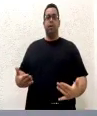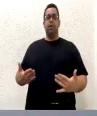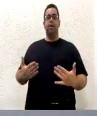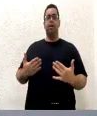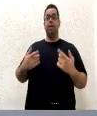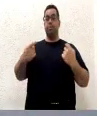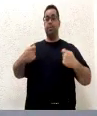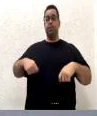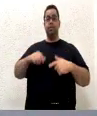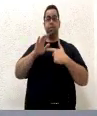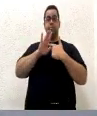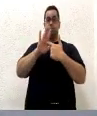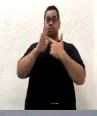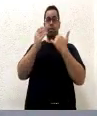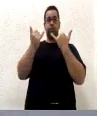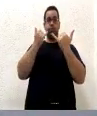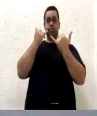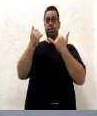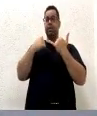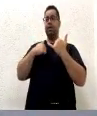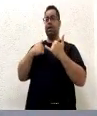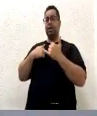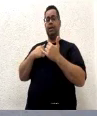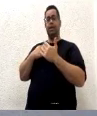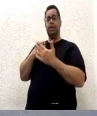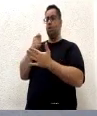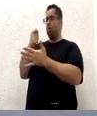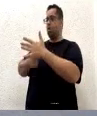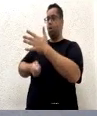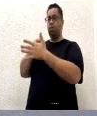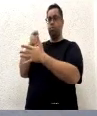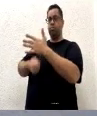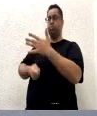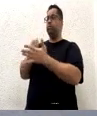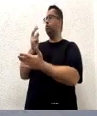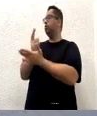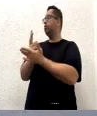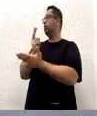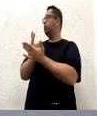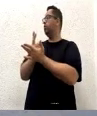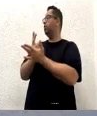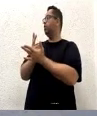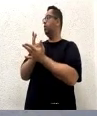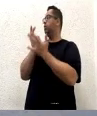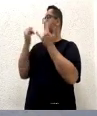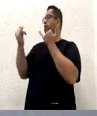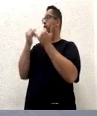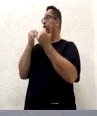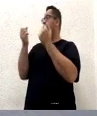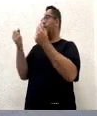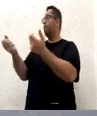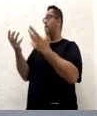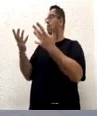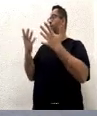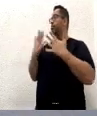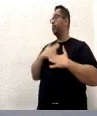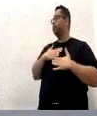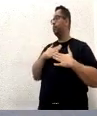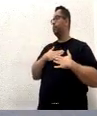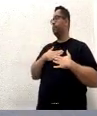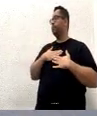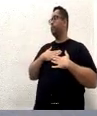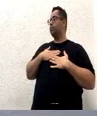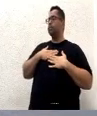dados. Então, assim, eu cobro elas, meninas, né? Início de sintomas, quanto que isso é importante até para quem faz